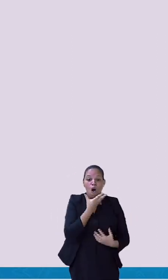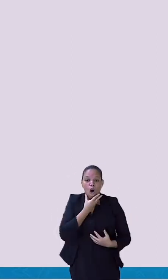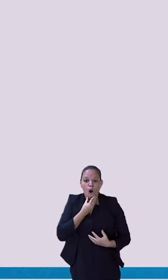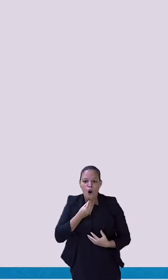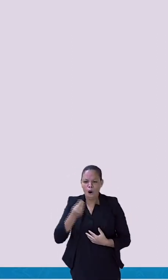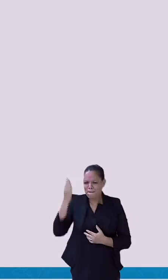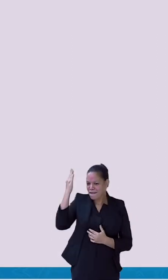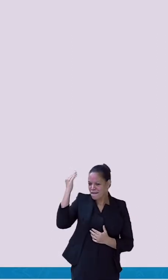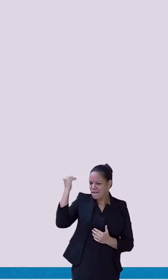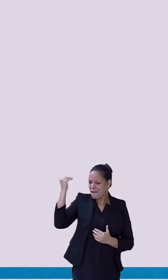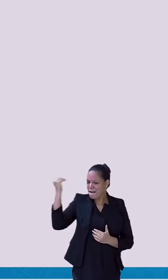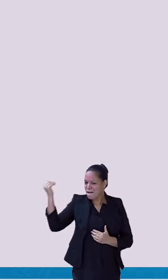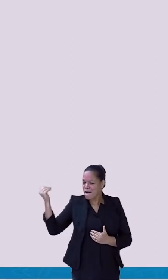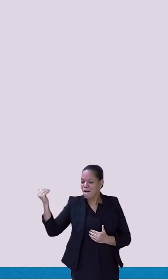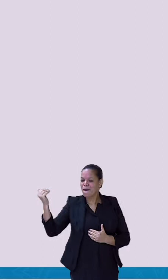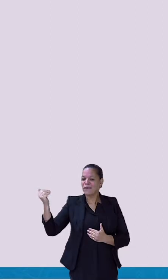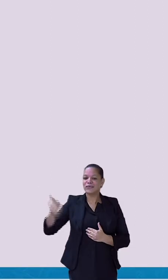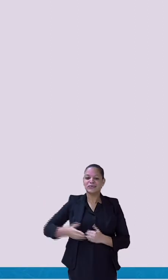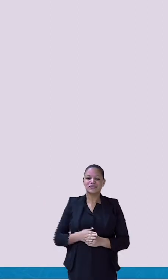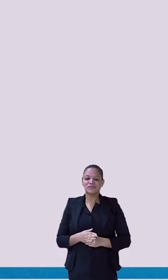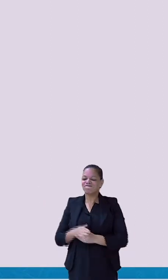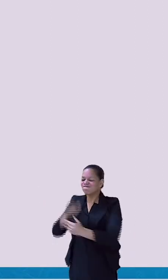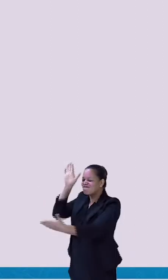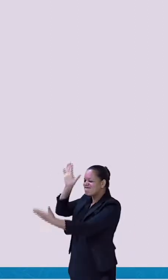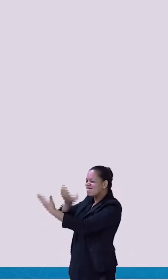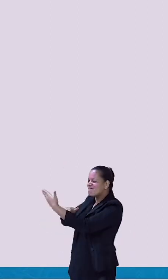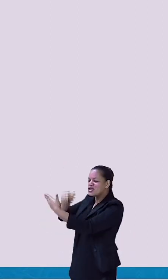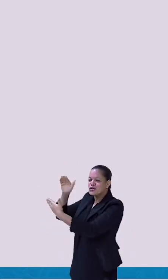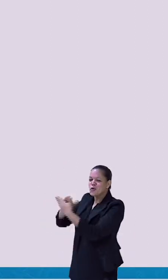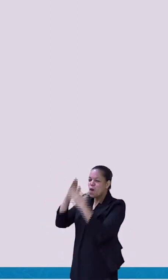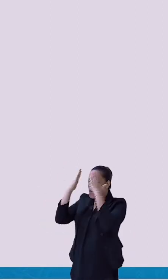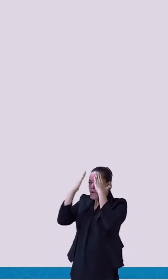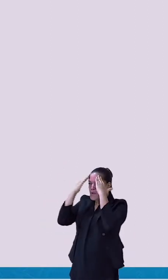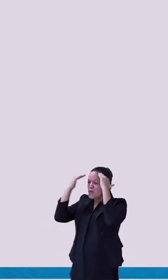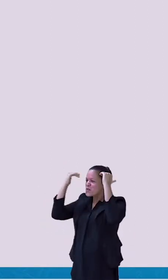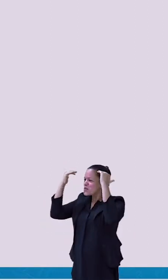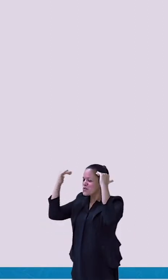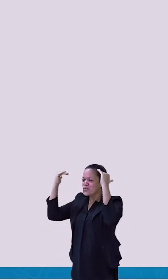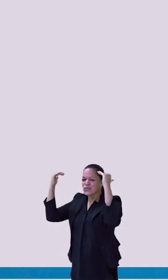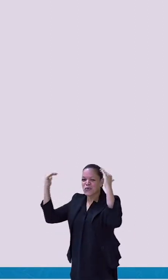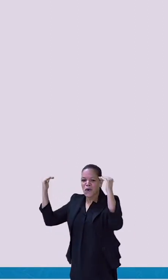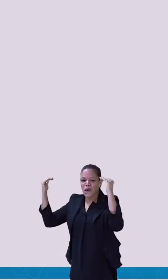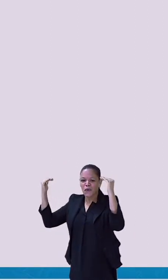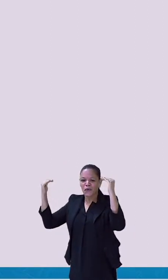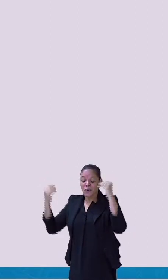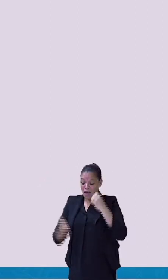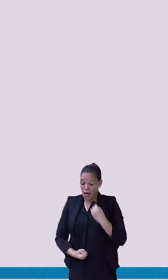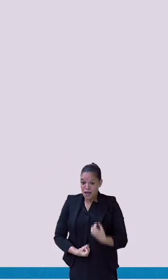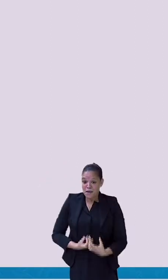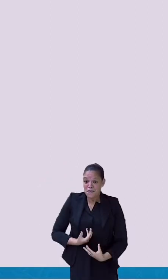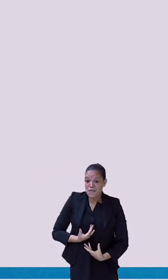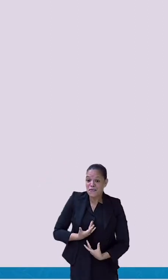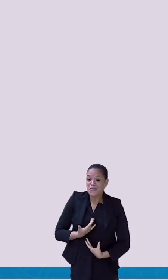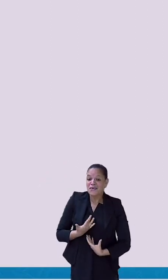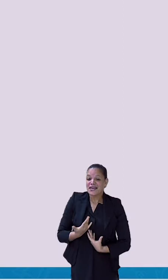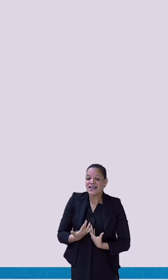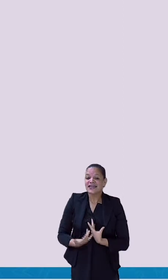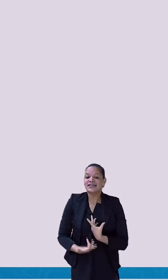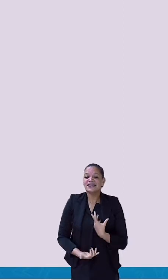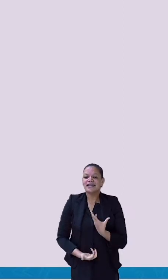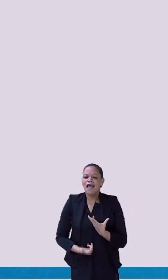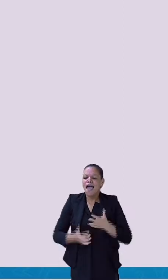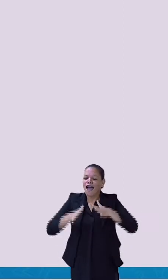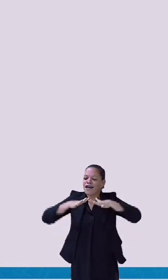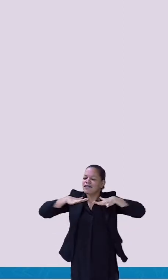dos sonhos, da poesia e da fantasia, o pintor das paisagens imaginantes.